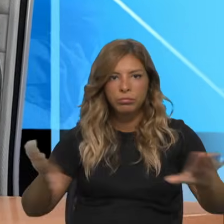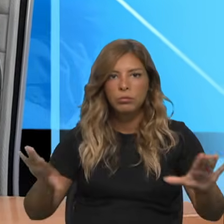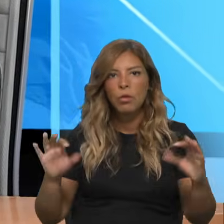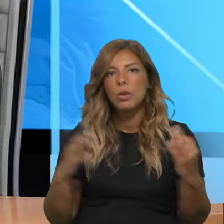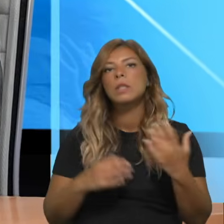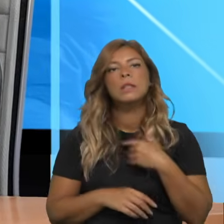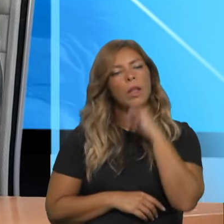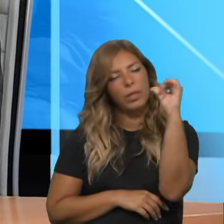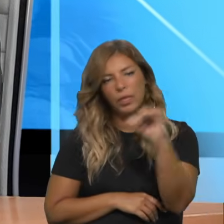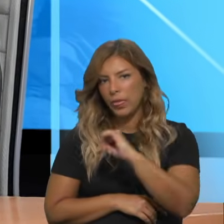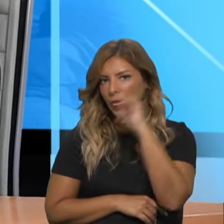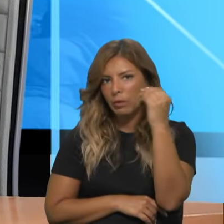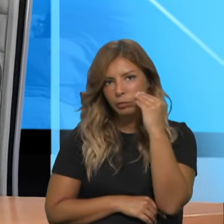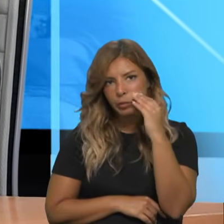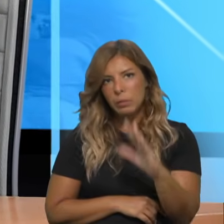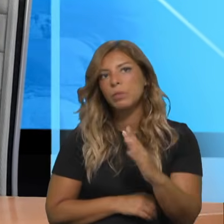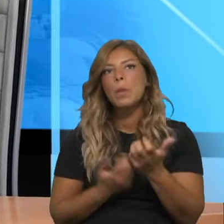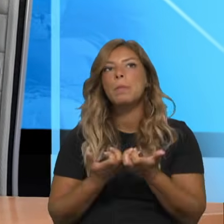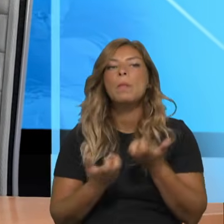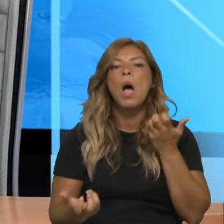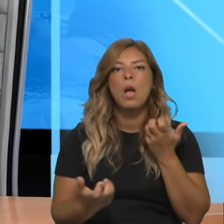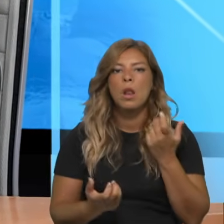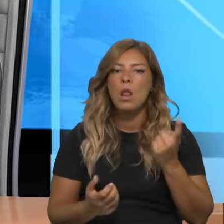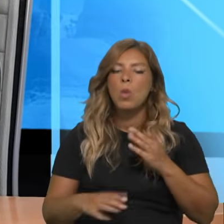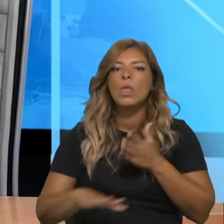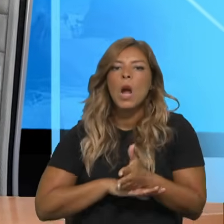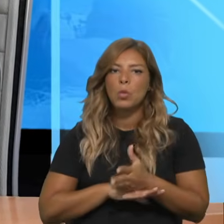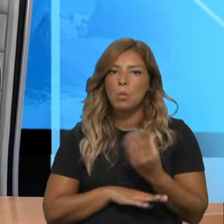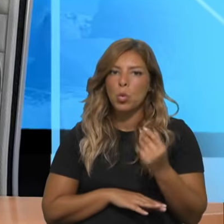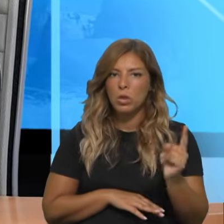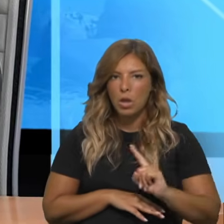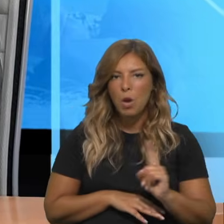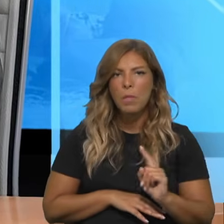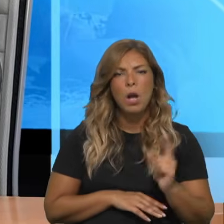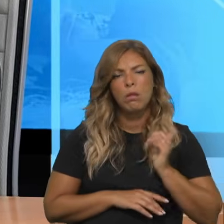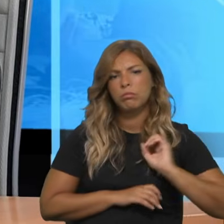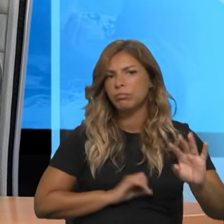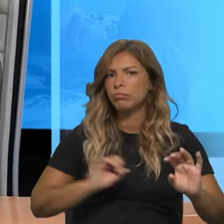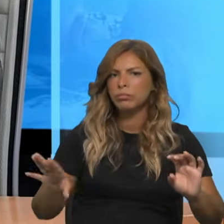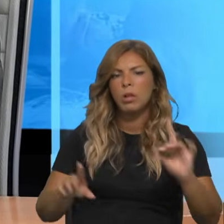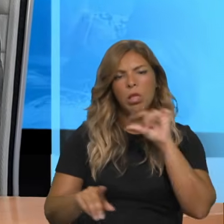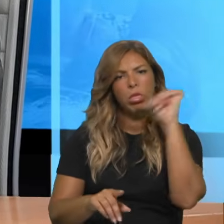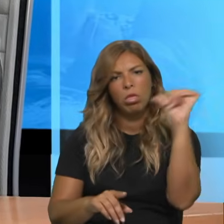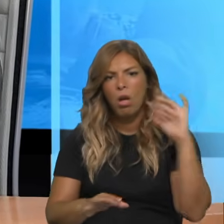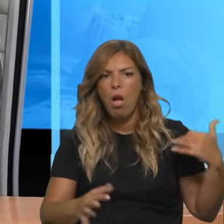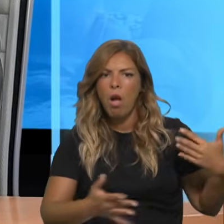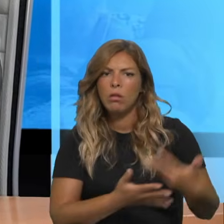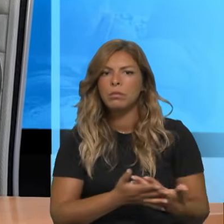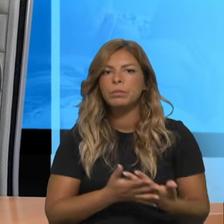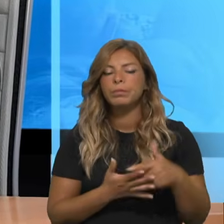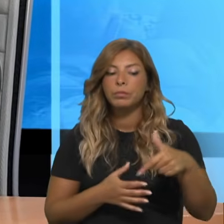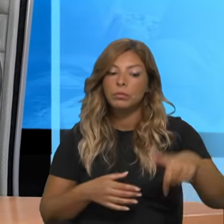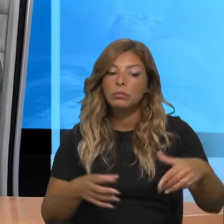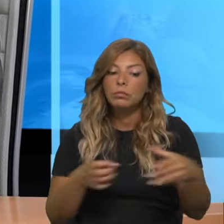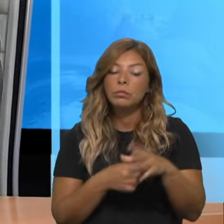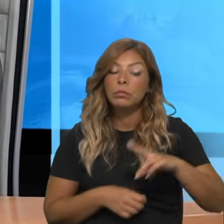fazemos habitualmente. De facto, não foi assim uma coisa tão direta. Nós, em Portugal, também já em tempos, houve um grupo que